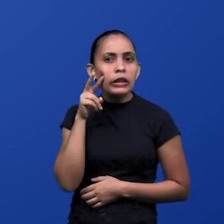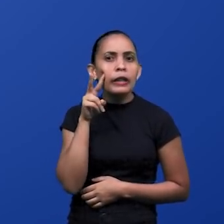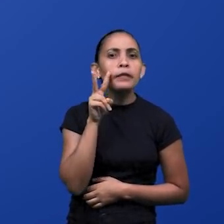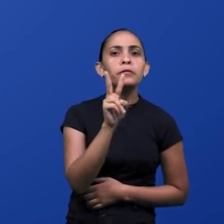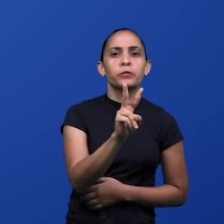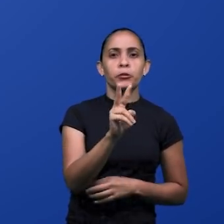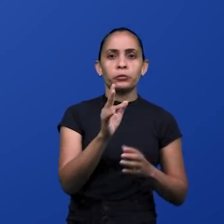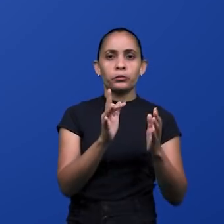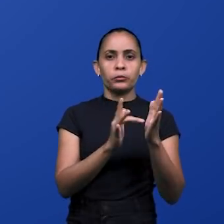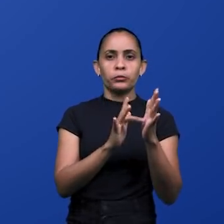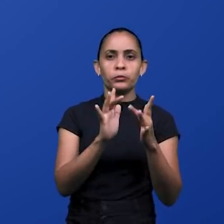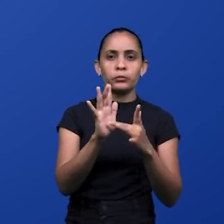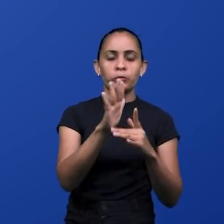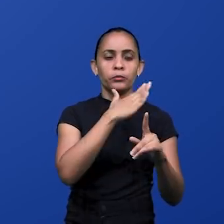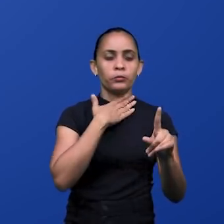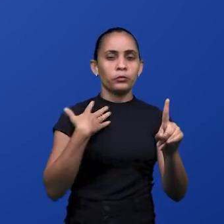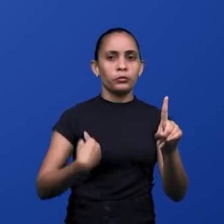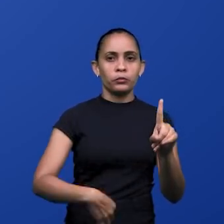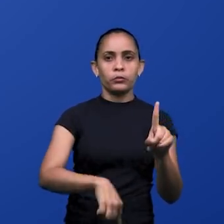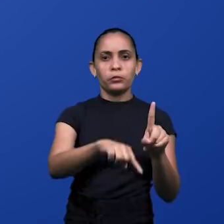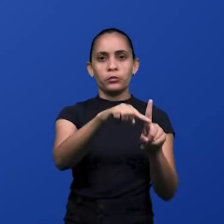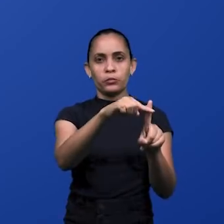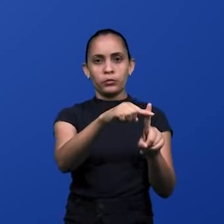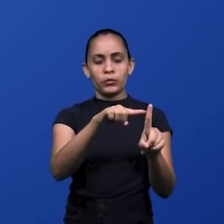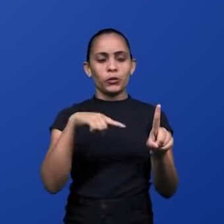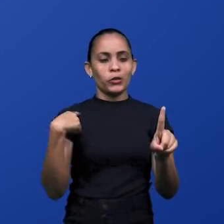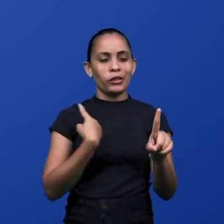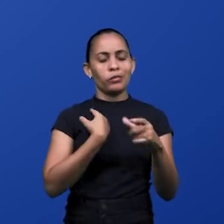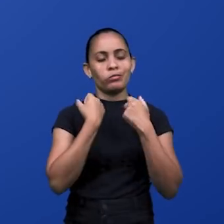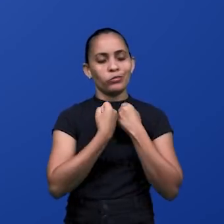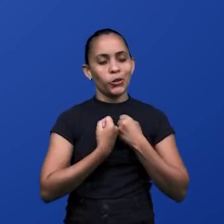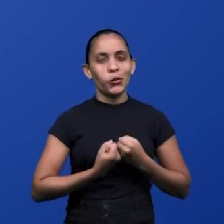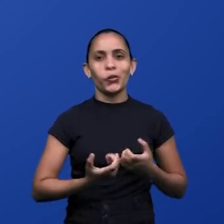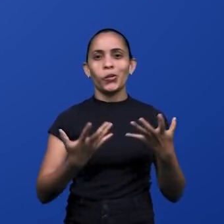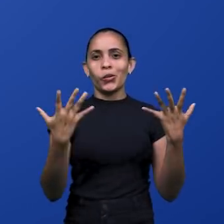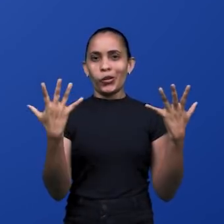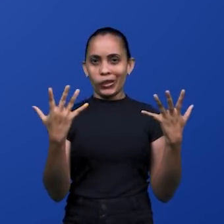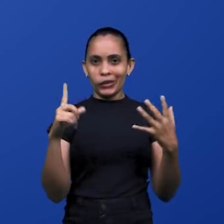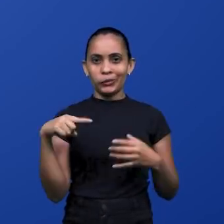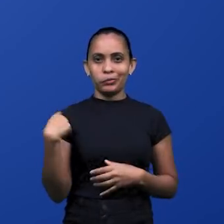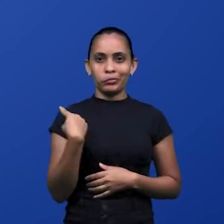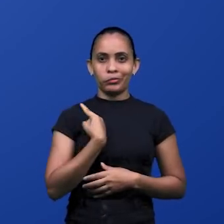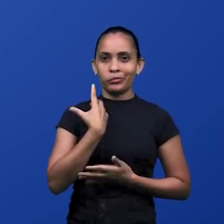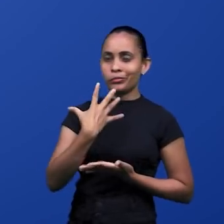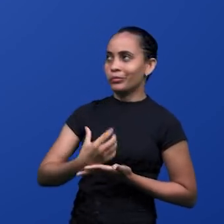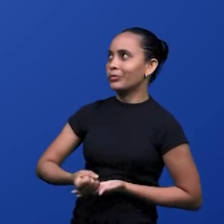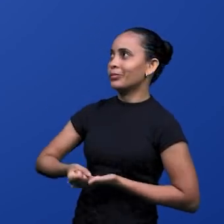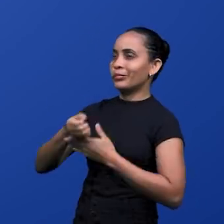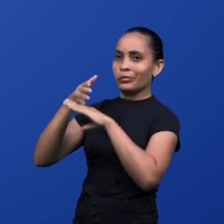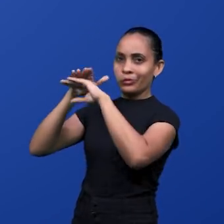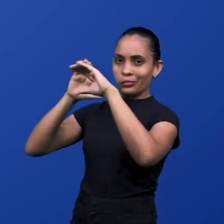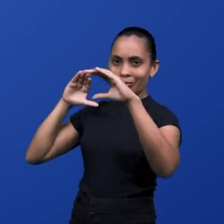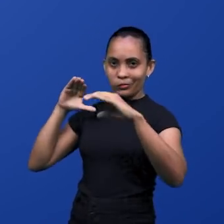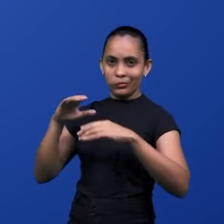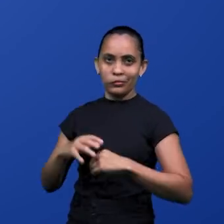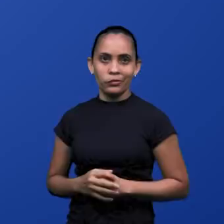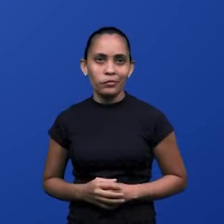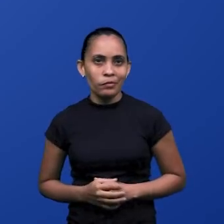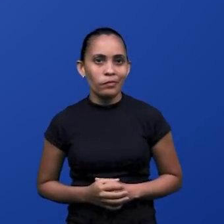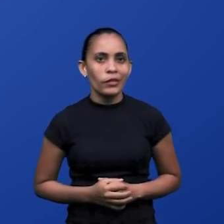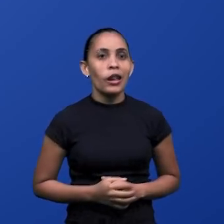ele viu o dia do Senhor, como nós veremos quando nós formos para a eternidade. A paz do Senhor